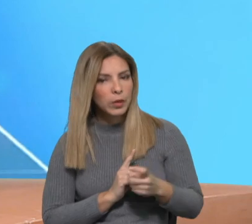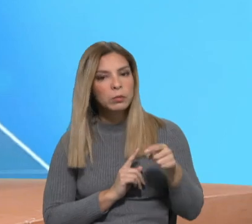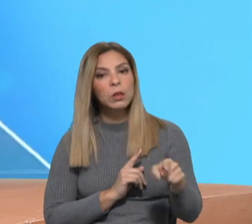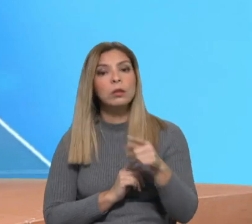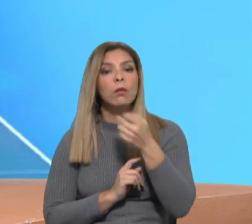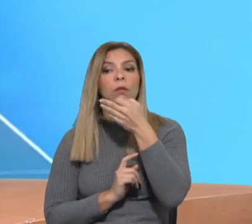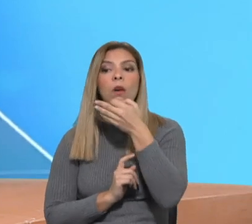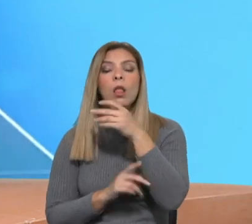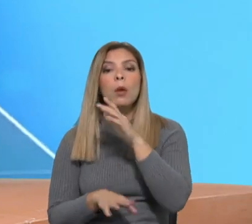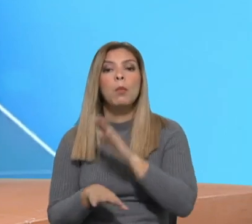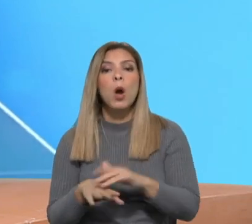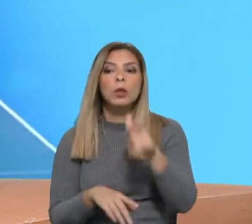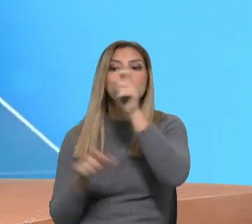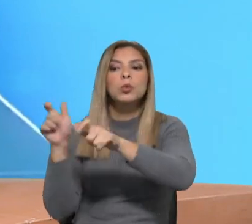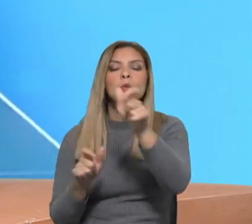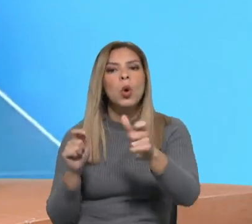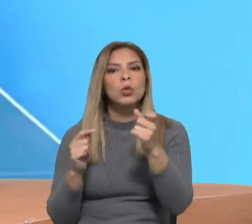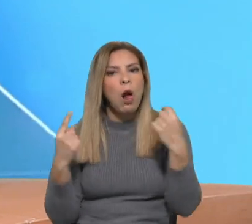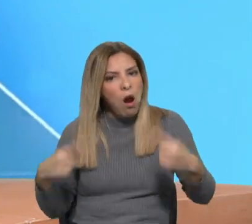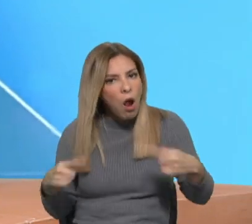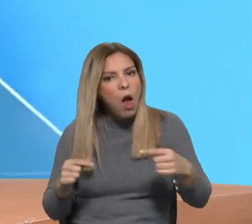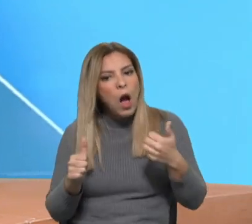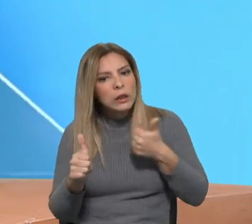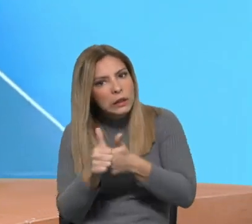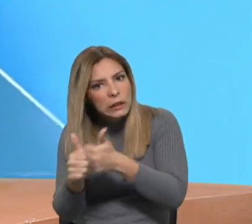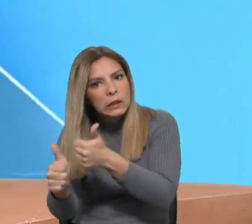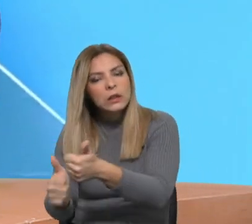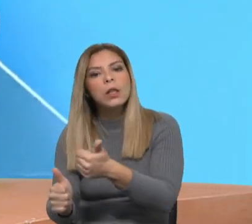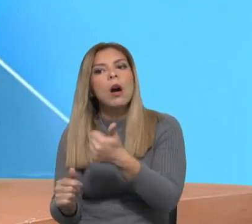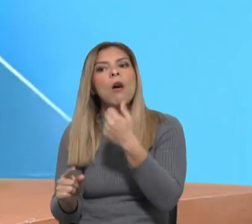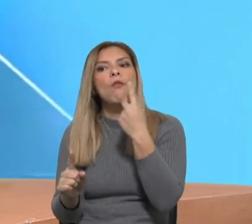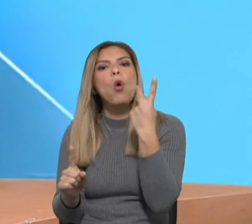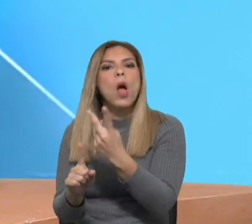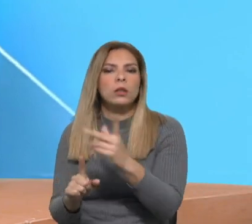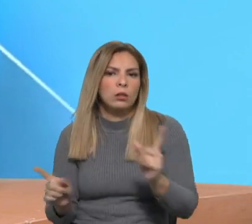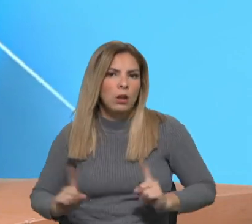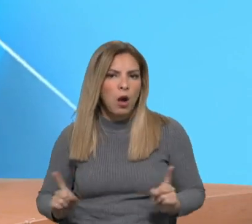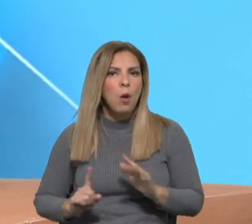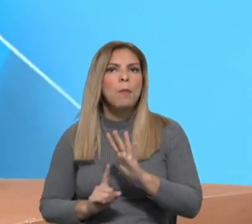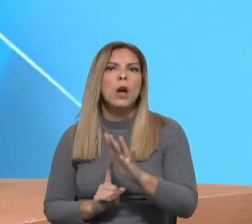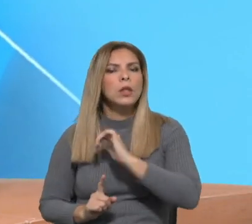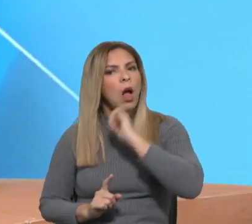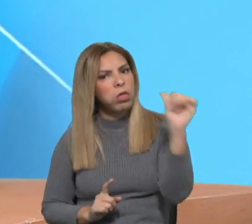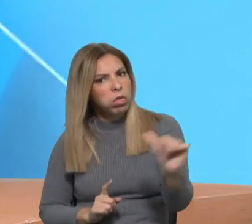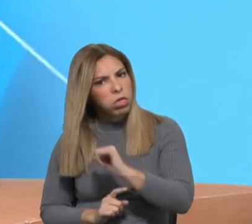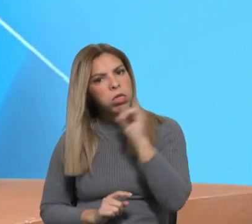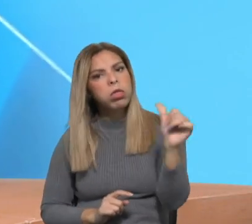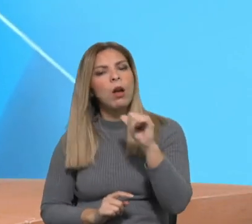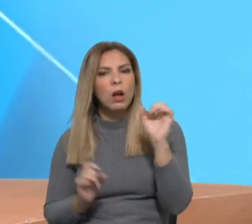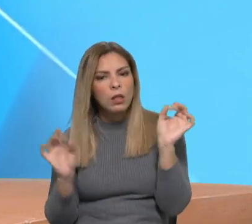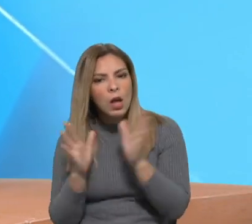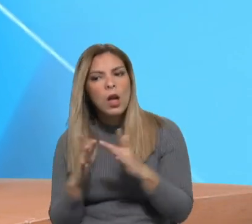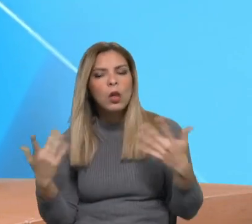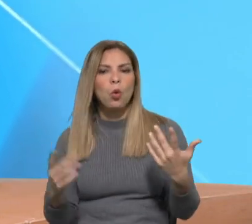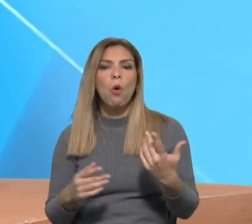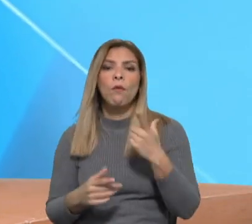enfim, não tendo dado a própria vida em cenários de violência, são vítimas de violência constante através da internet e fisicamente,